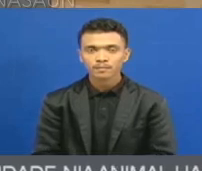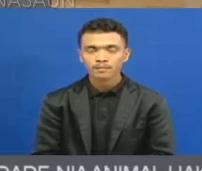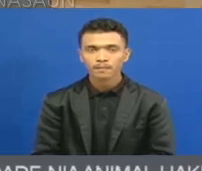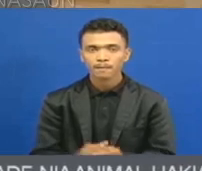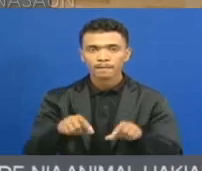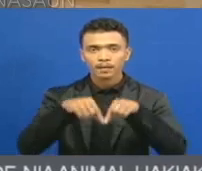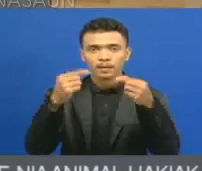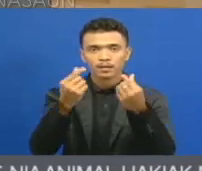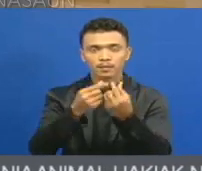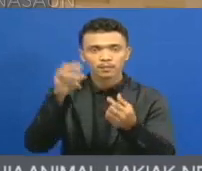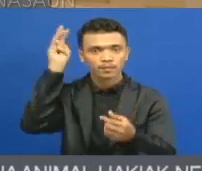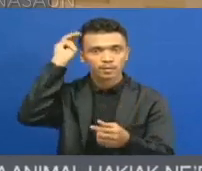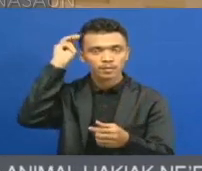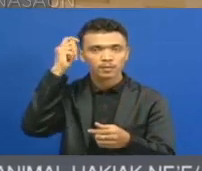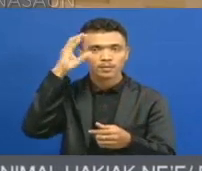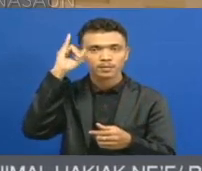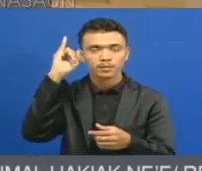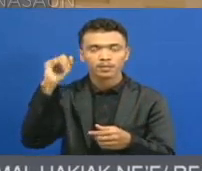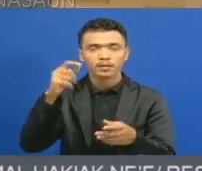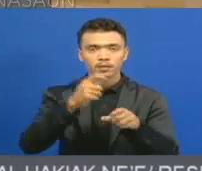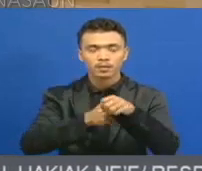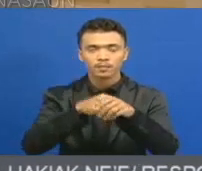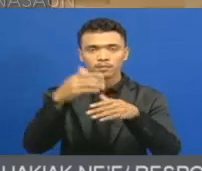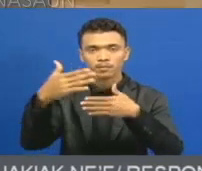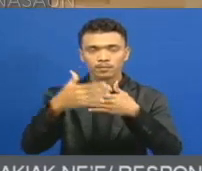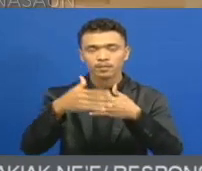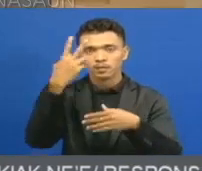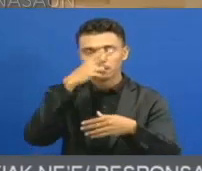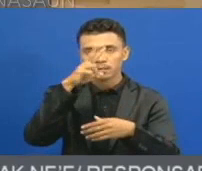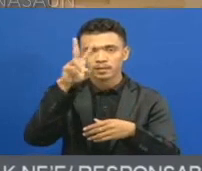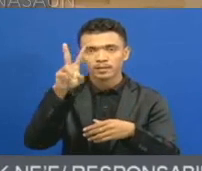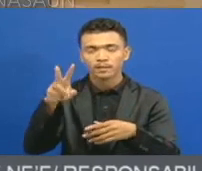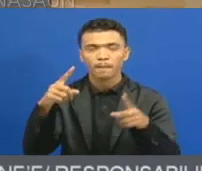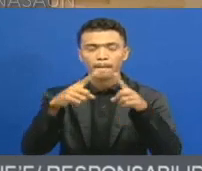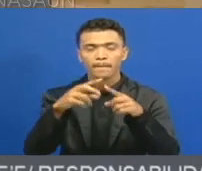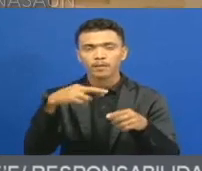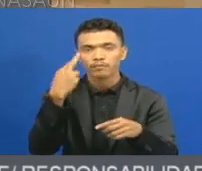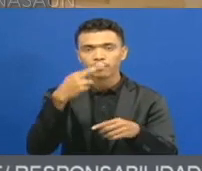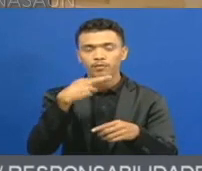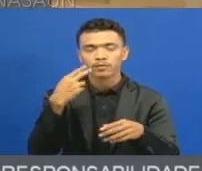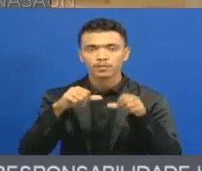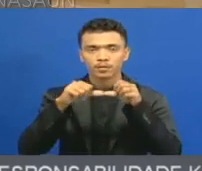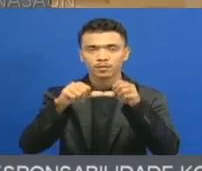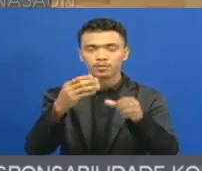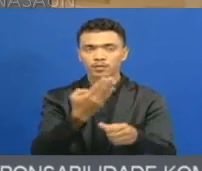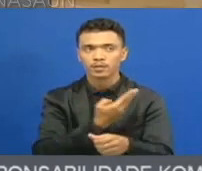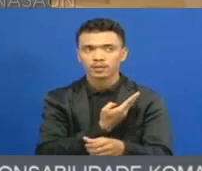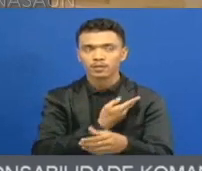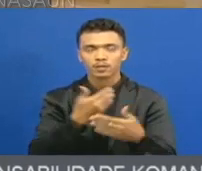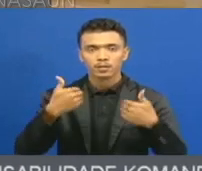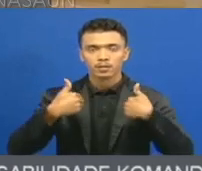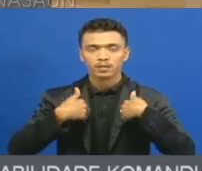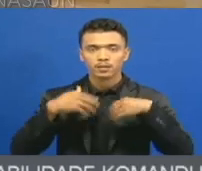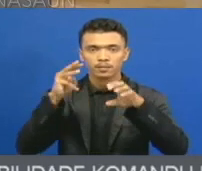Equipa Ministério do Comércio no Indústria tem pubada que se rala monitorização, mas folha em foxne be continua a sair, e a